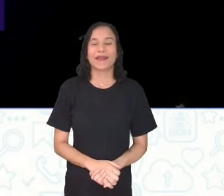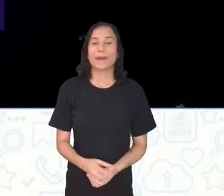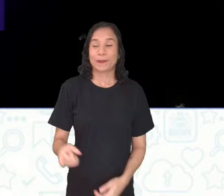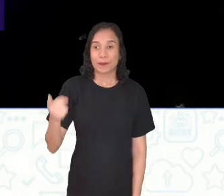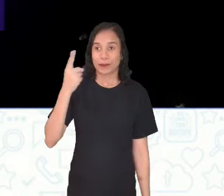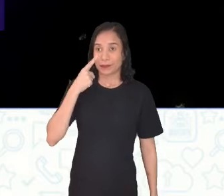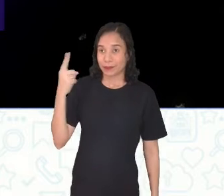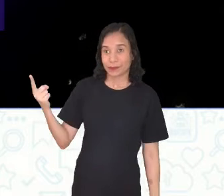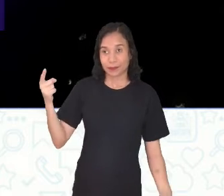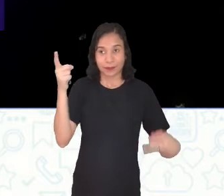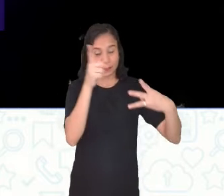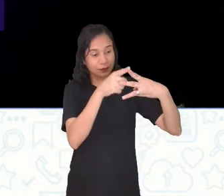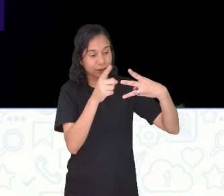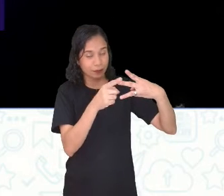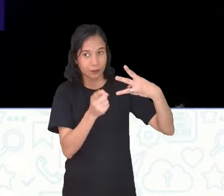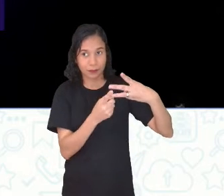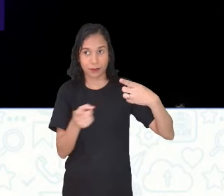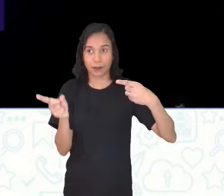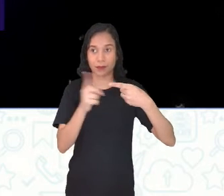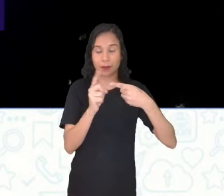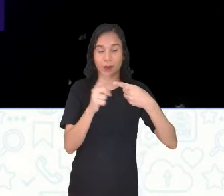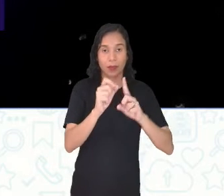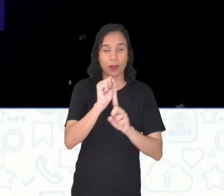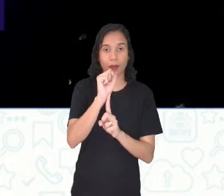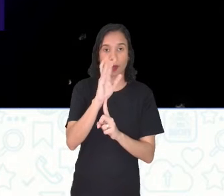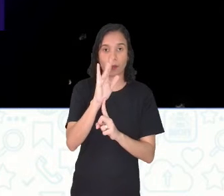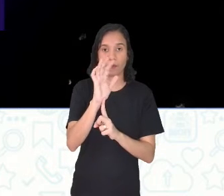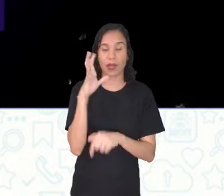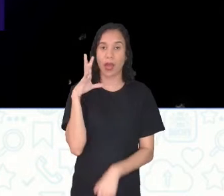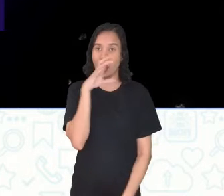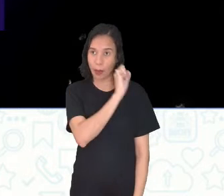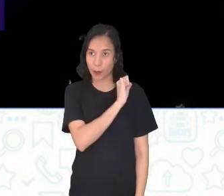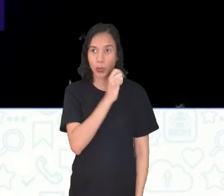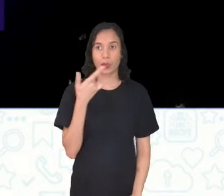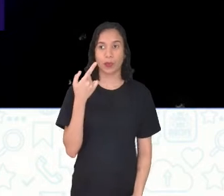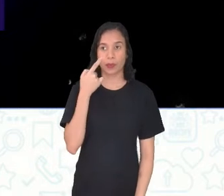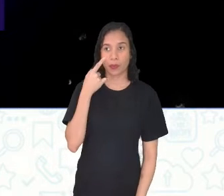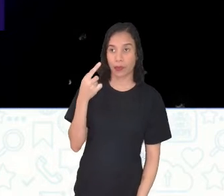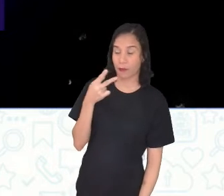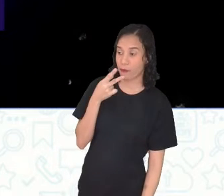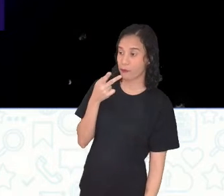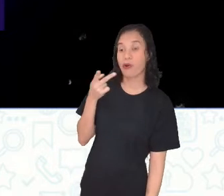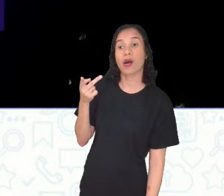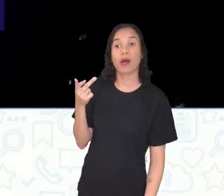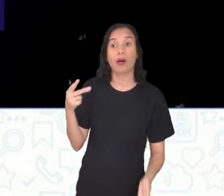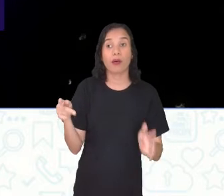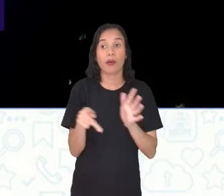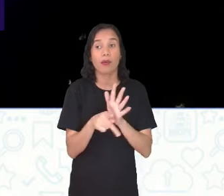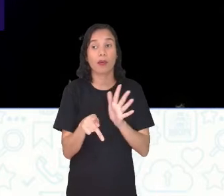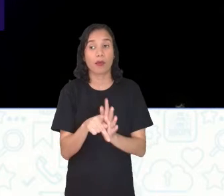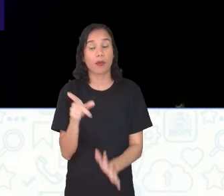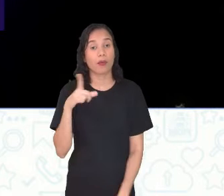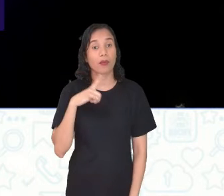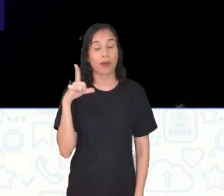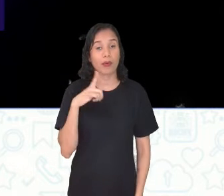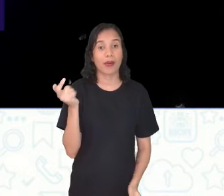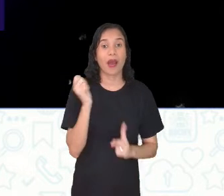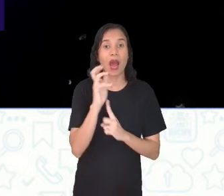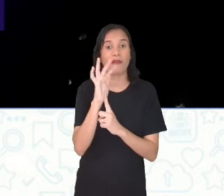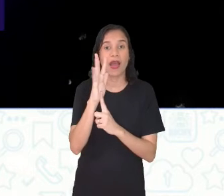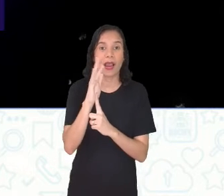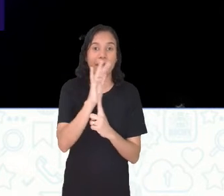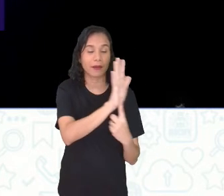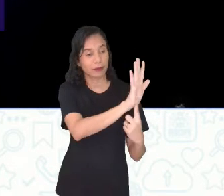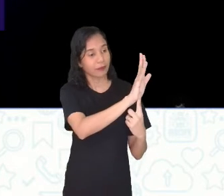Ó, eu tenho 3 frasezinhas. Ó. Acendi a vela rapidamente. Então, quando eu falo acendi a vela rapidamente, eu estou me referindo